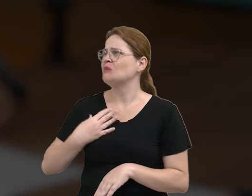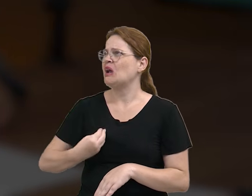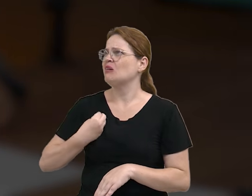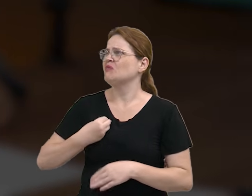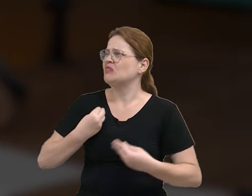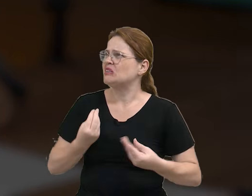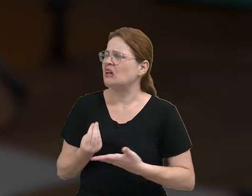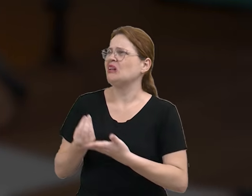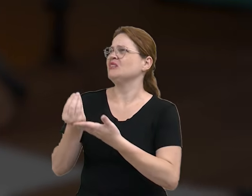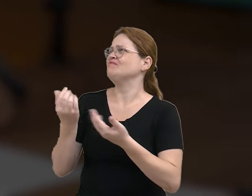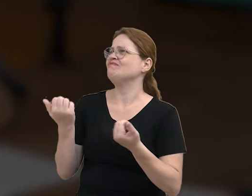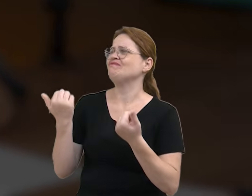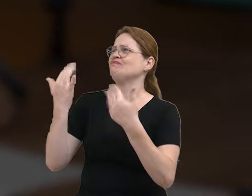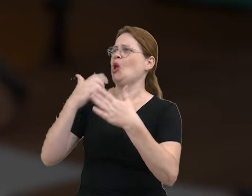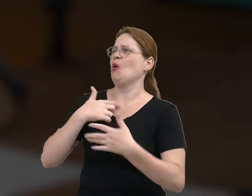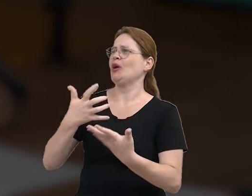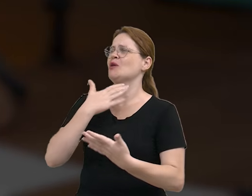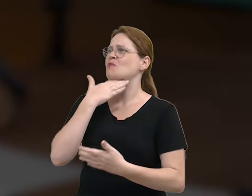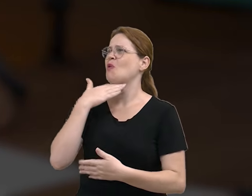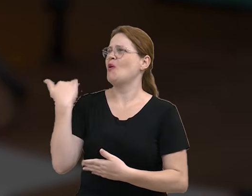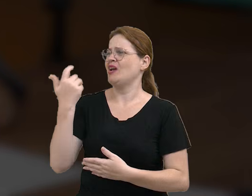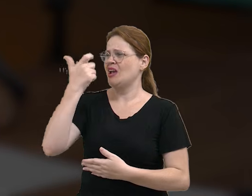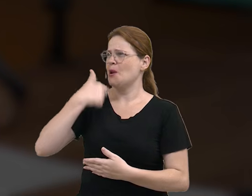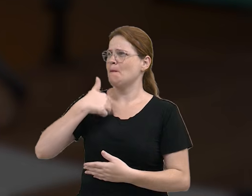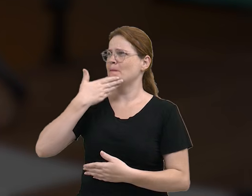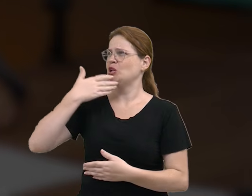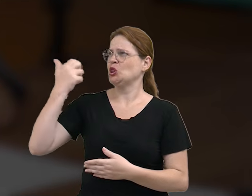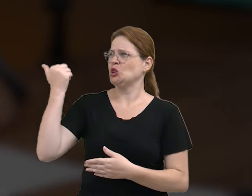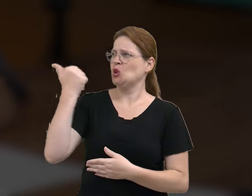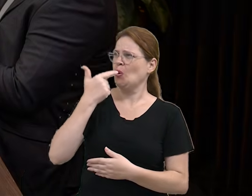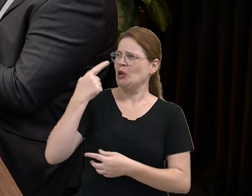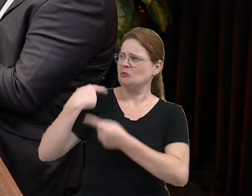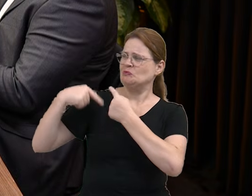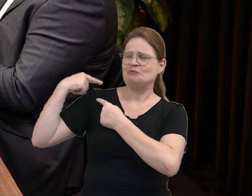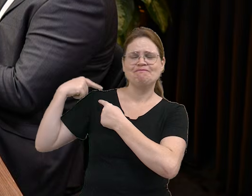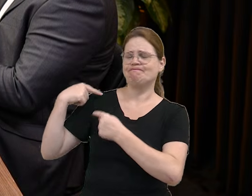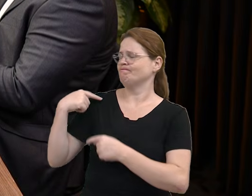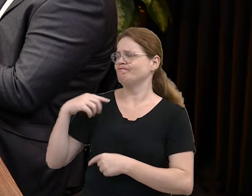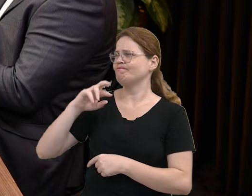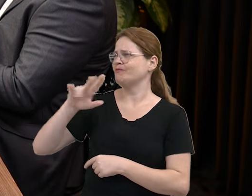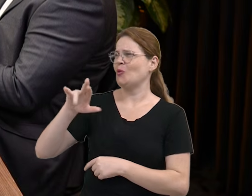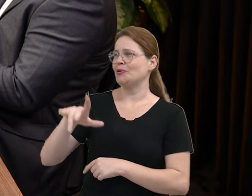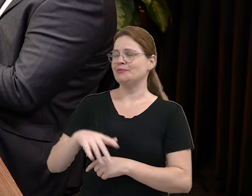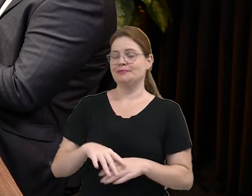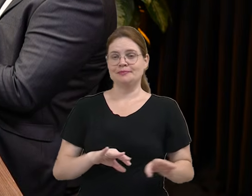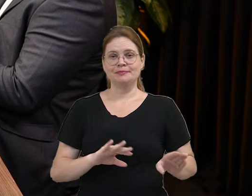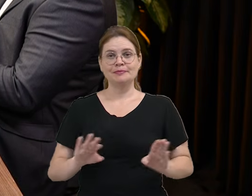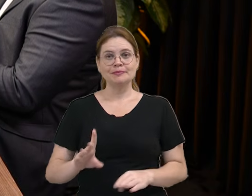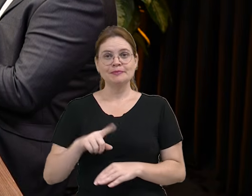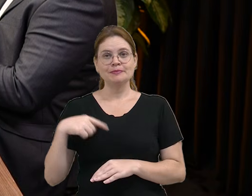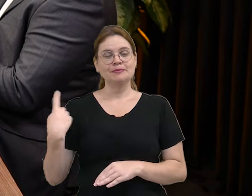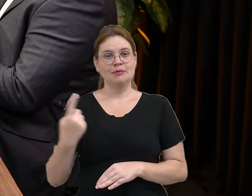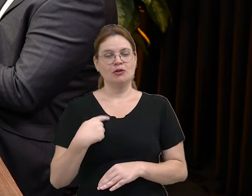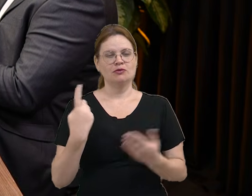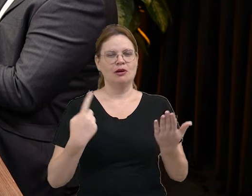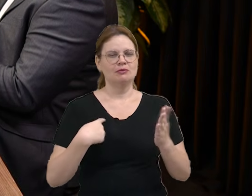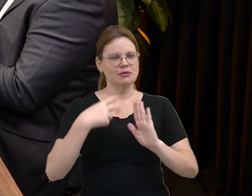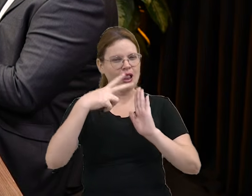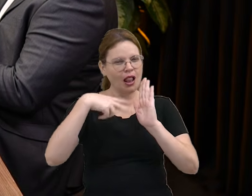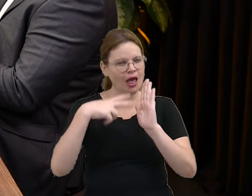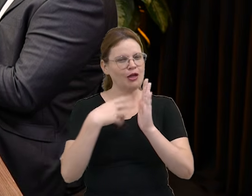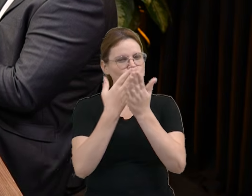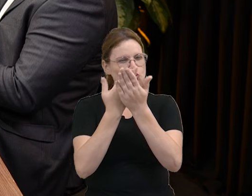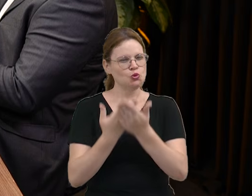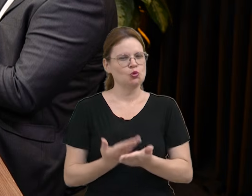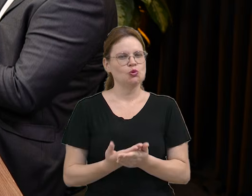vida, pois não sou melhor do que meus pais. Nós vamos ver neste programa, vamos analisar à